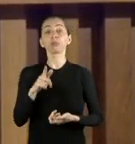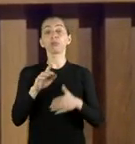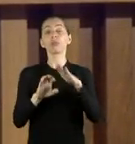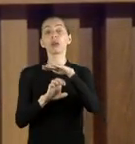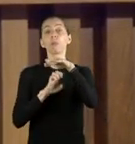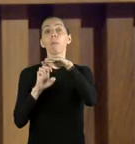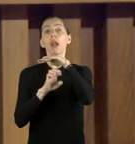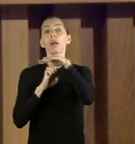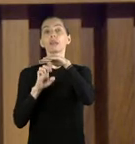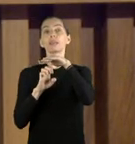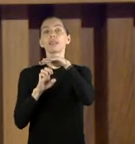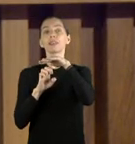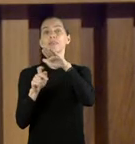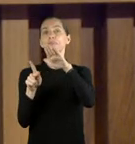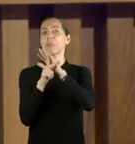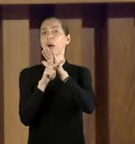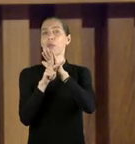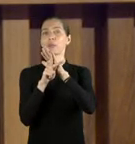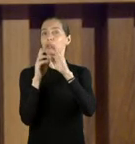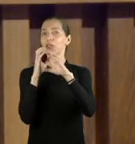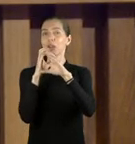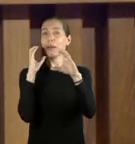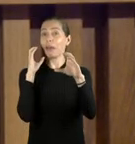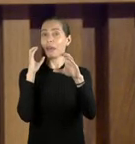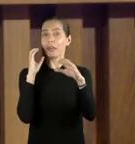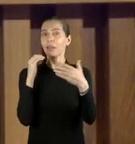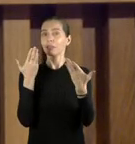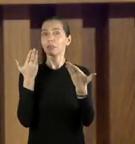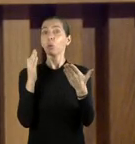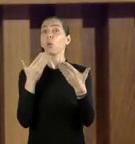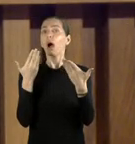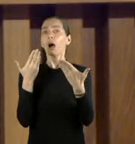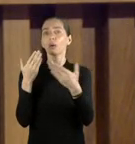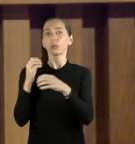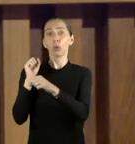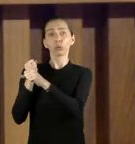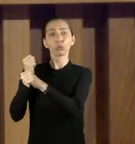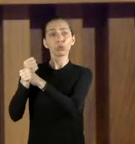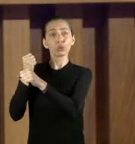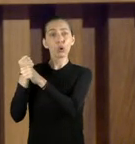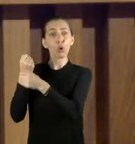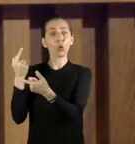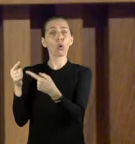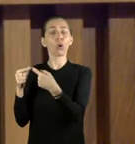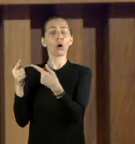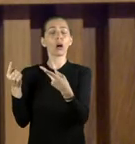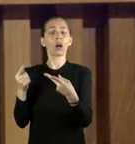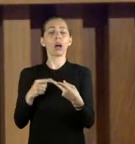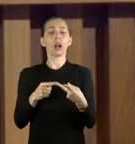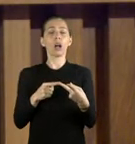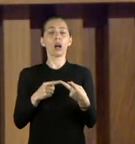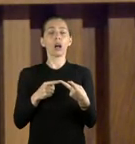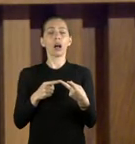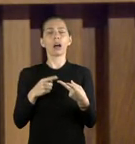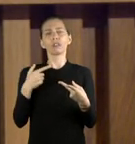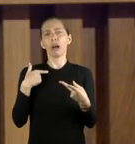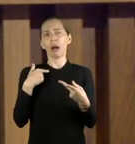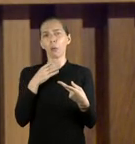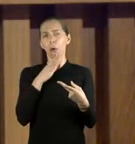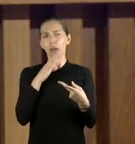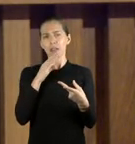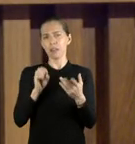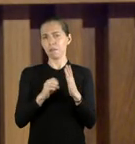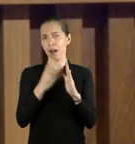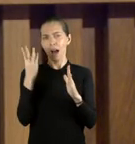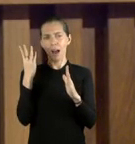empresas de engenharia. Quais são empresas? Construtoras. Então, essas bem conhecidas de